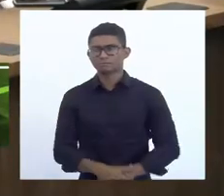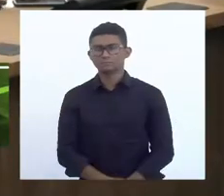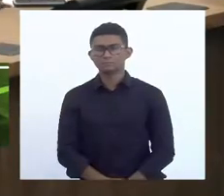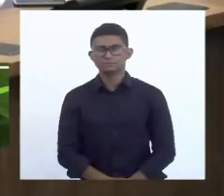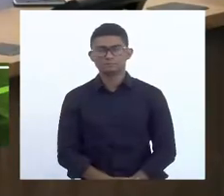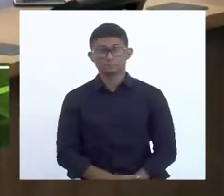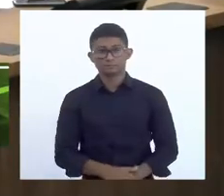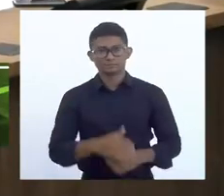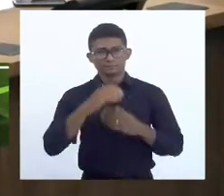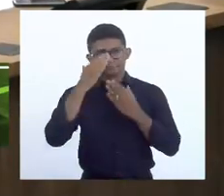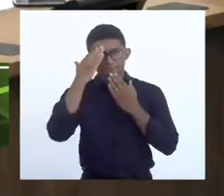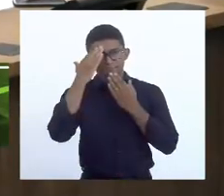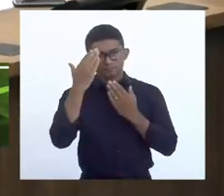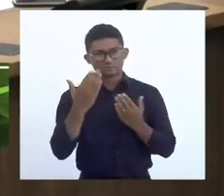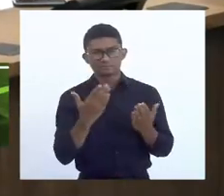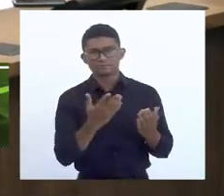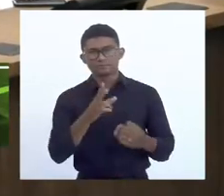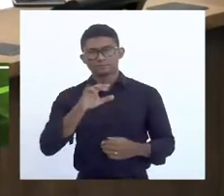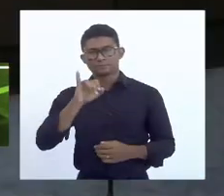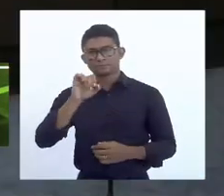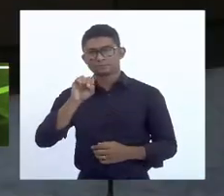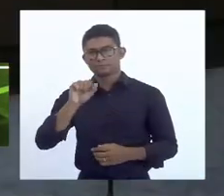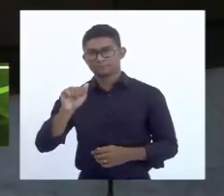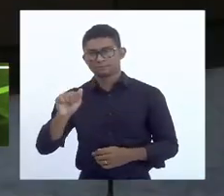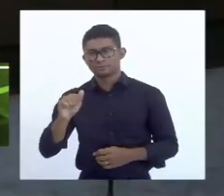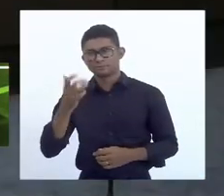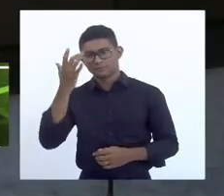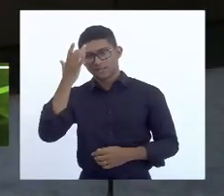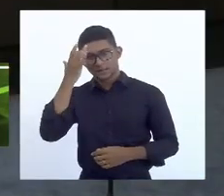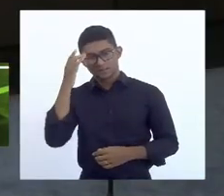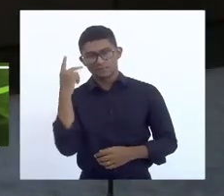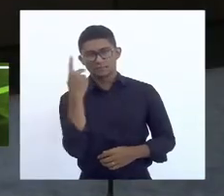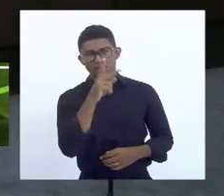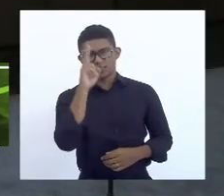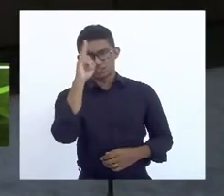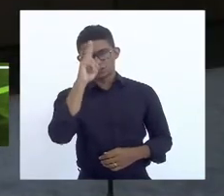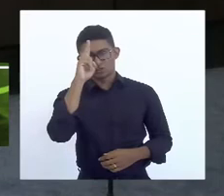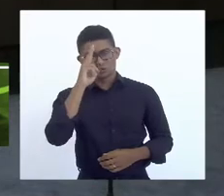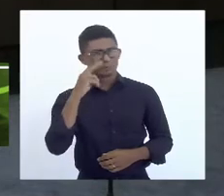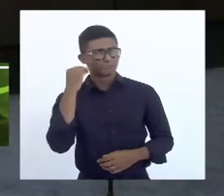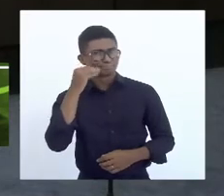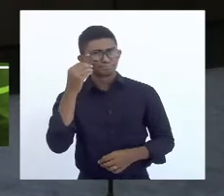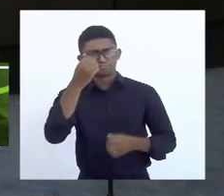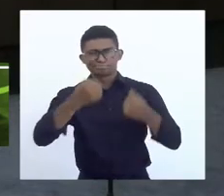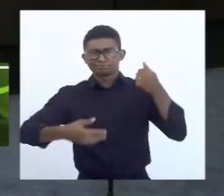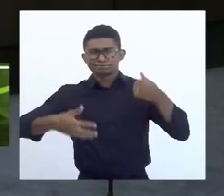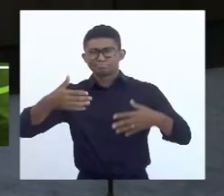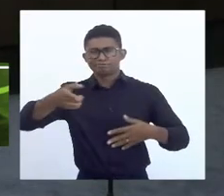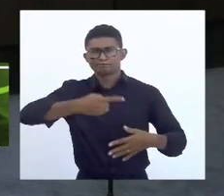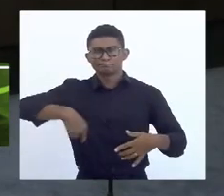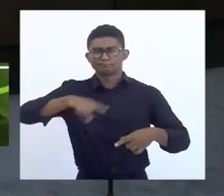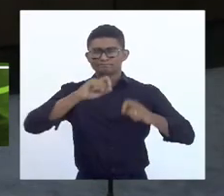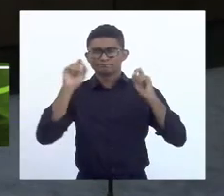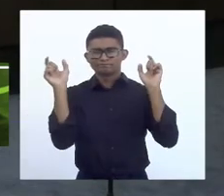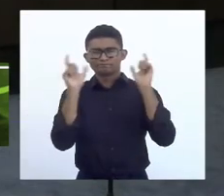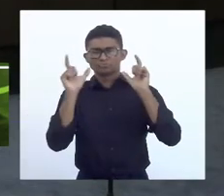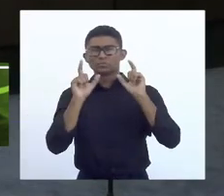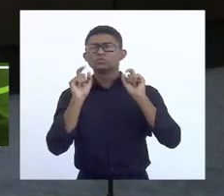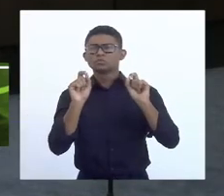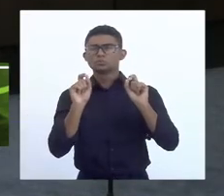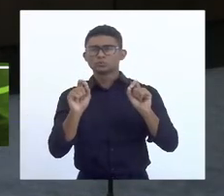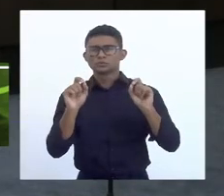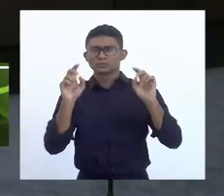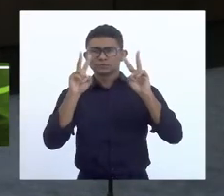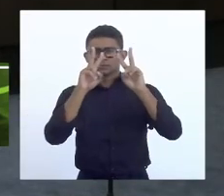Muito obrigada, Isa. E eu acho que o relato da Isa chama a atenção da gente para um elemento central, que